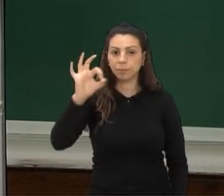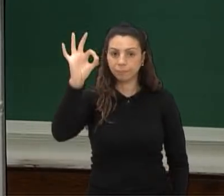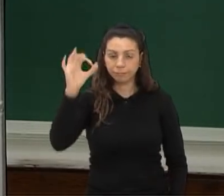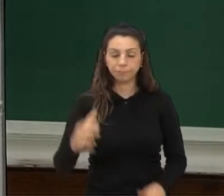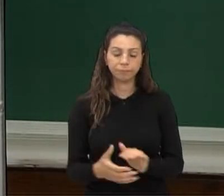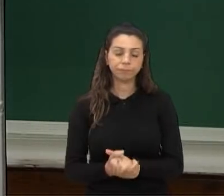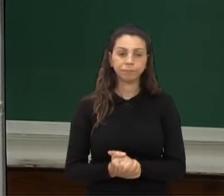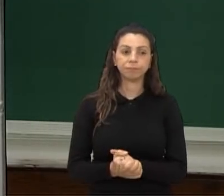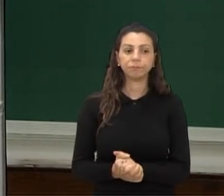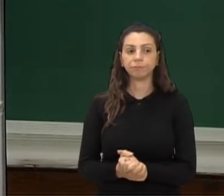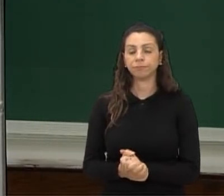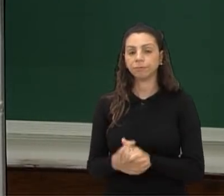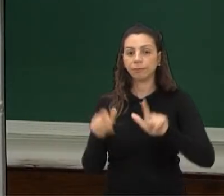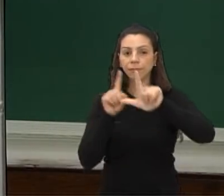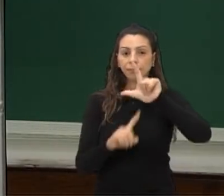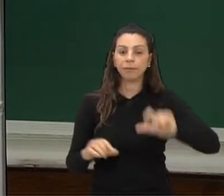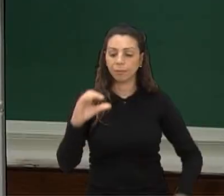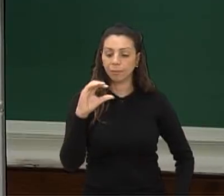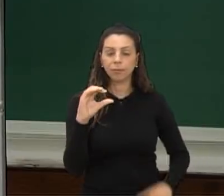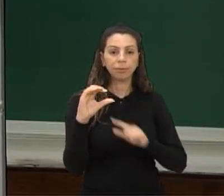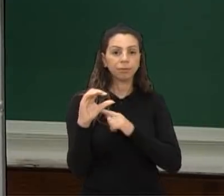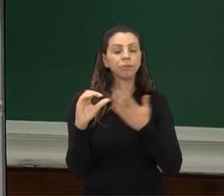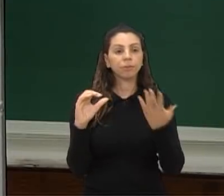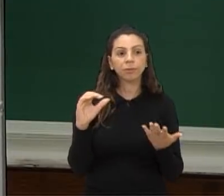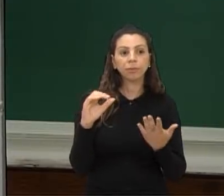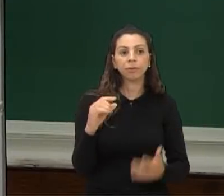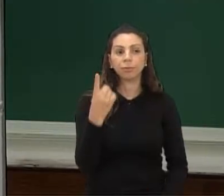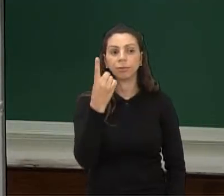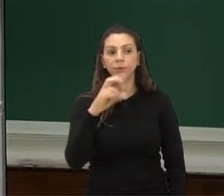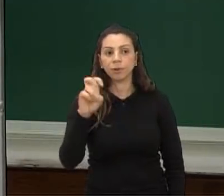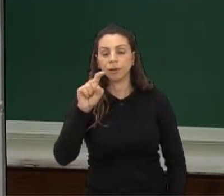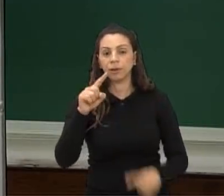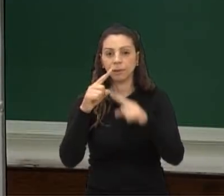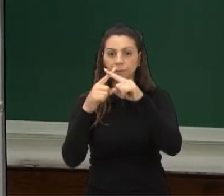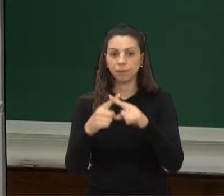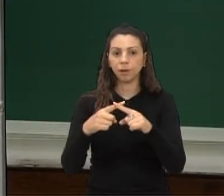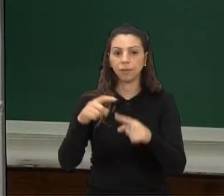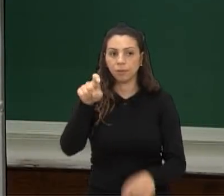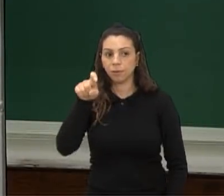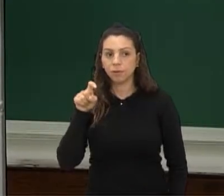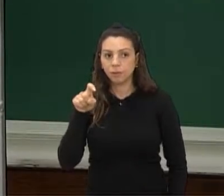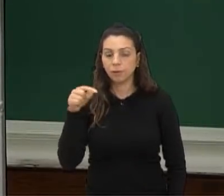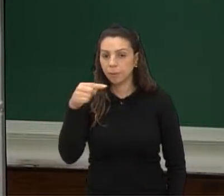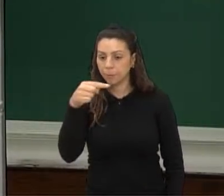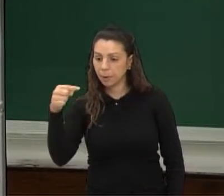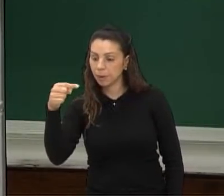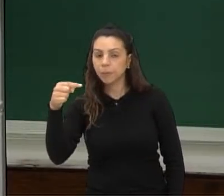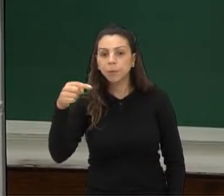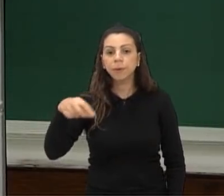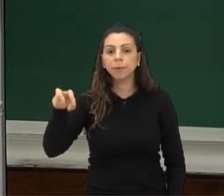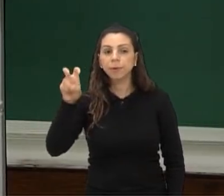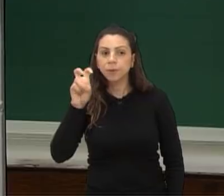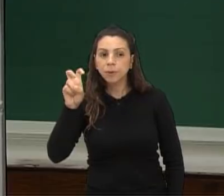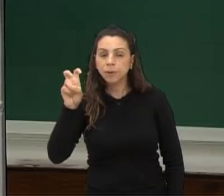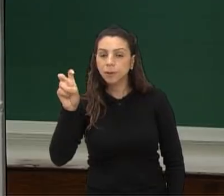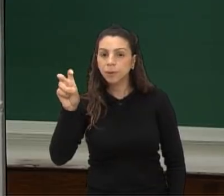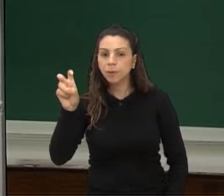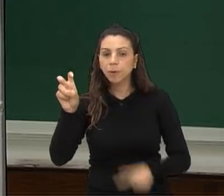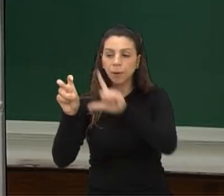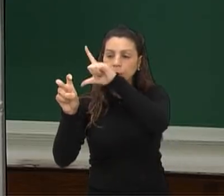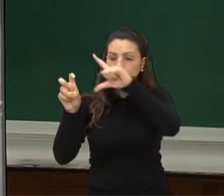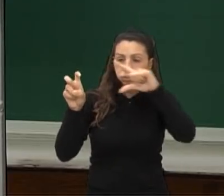2, então ele seria uma equação do segundo grau e não do primeiro grau, tá? Então, isso aqui não